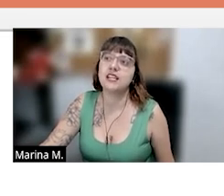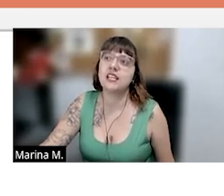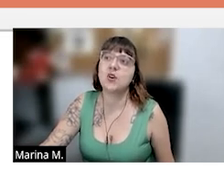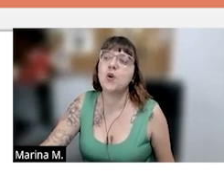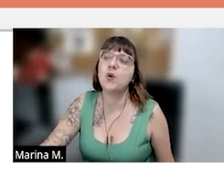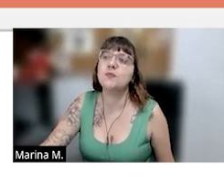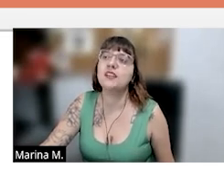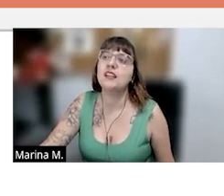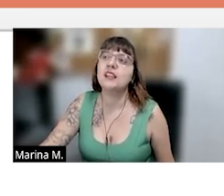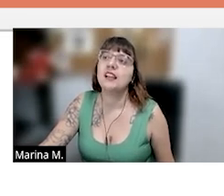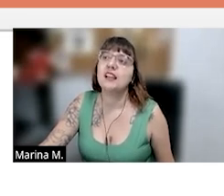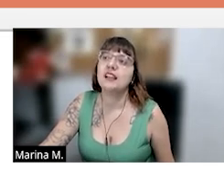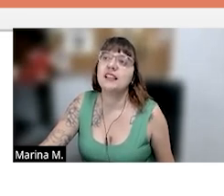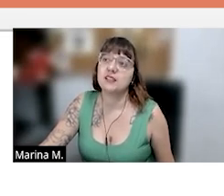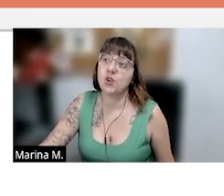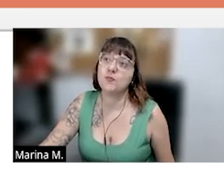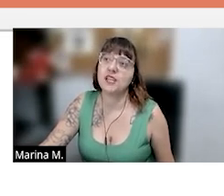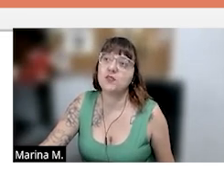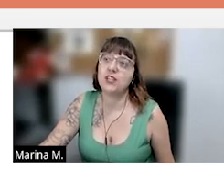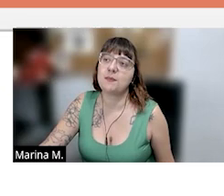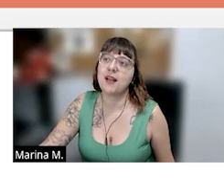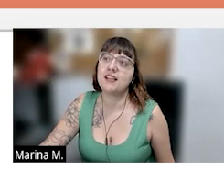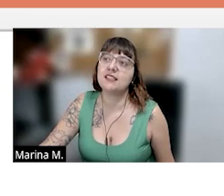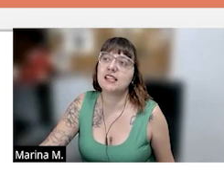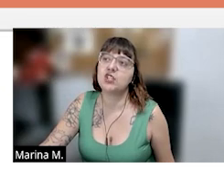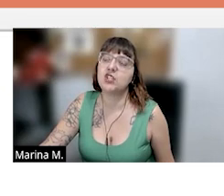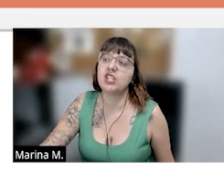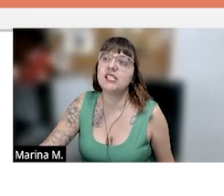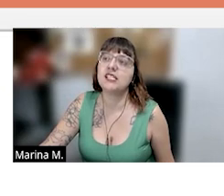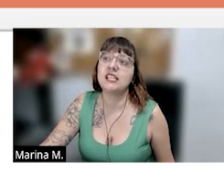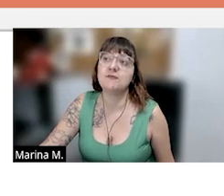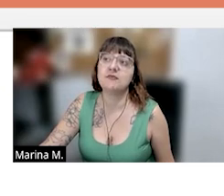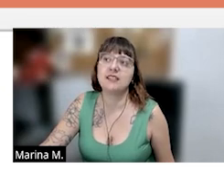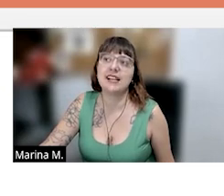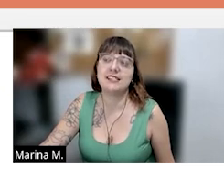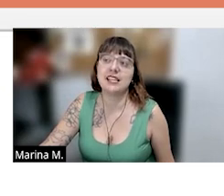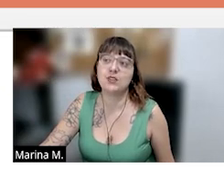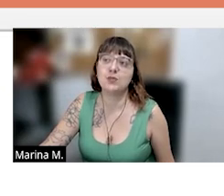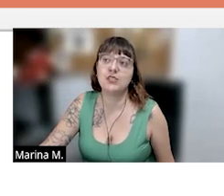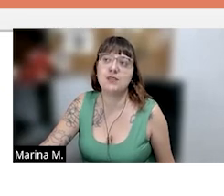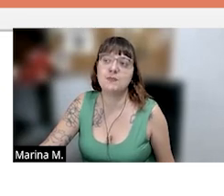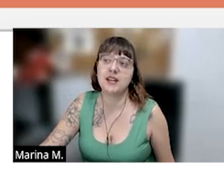vir aqui em Home, Desktop, que é onde está minha pasta, QGIS, e trazer o zip para